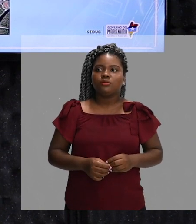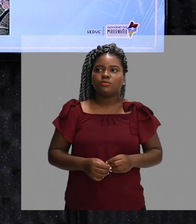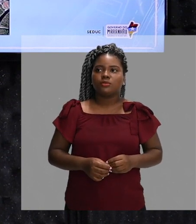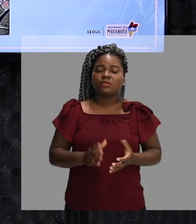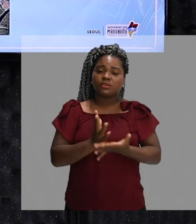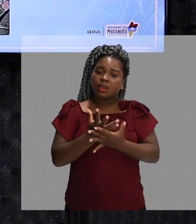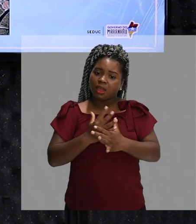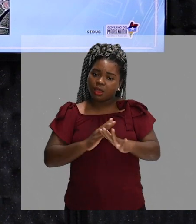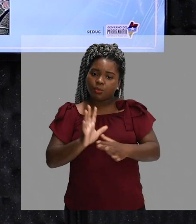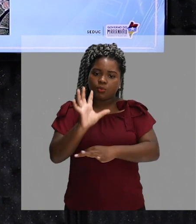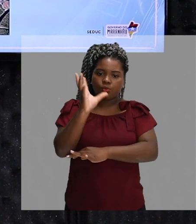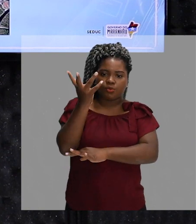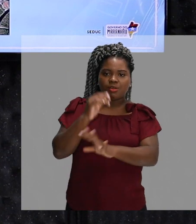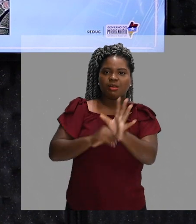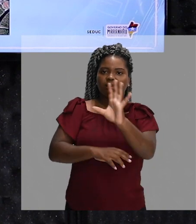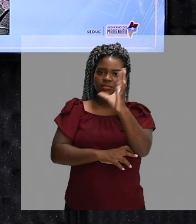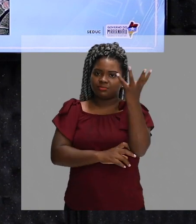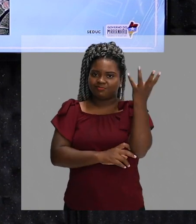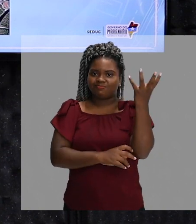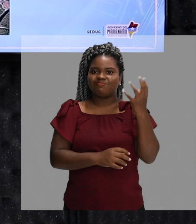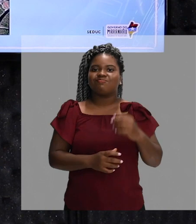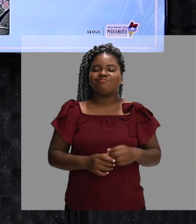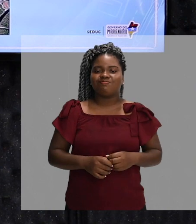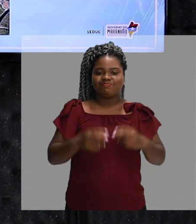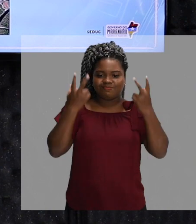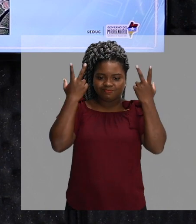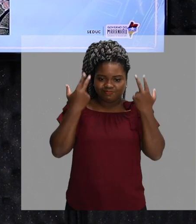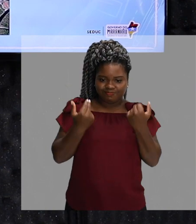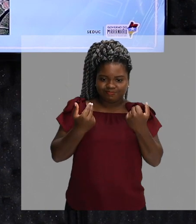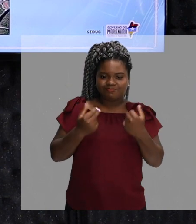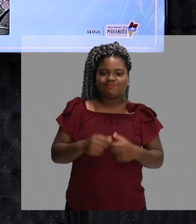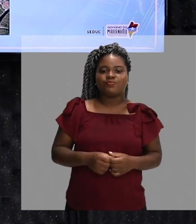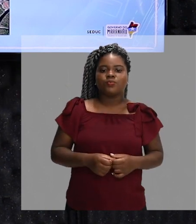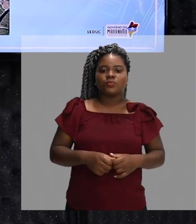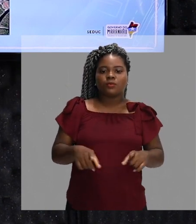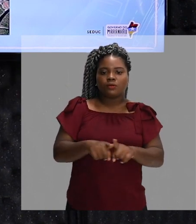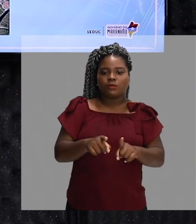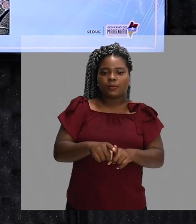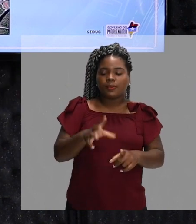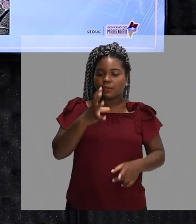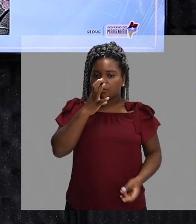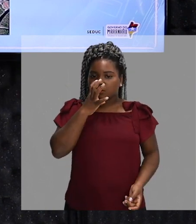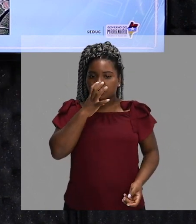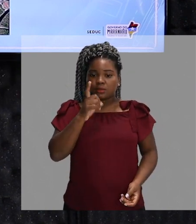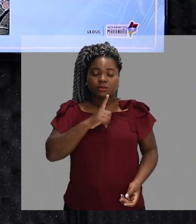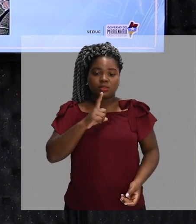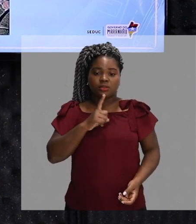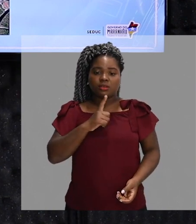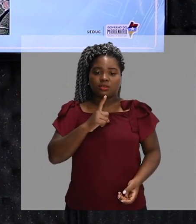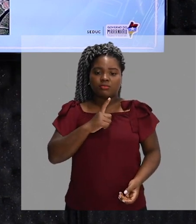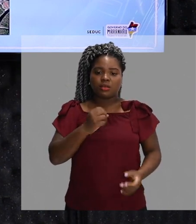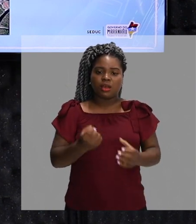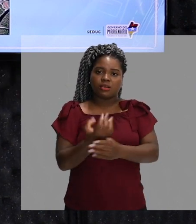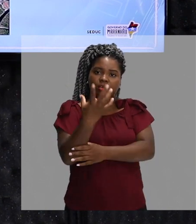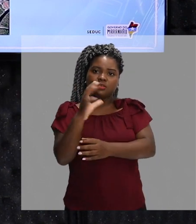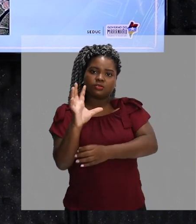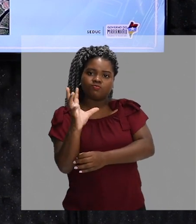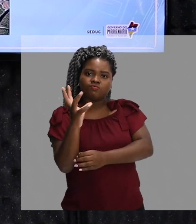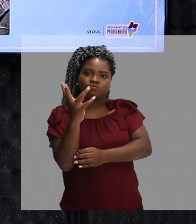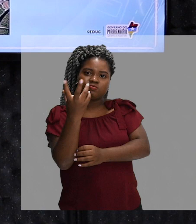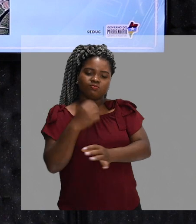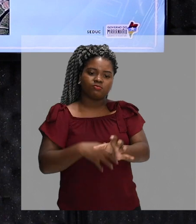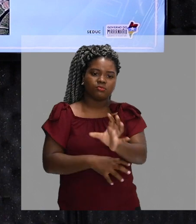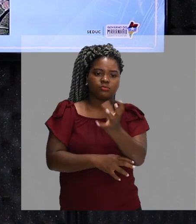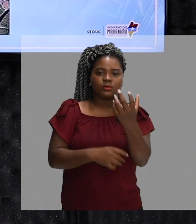da cobertura natural. E também se pode observar áreas em que há o plantio de diversas